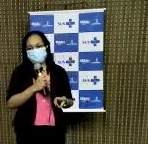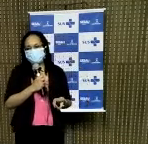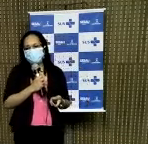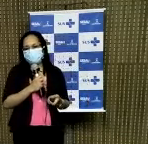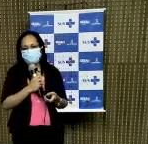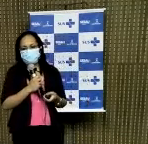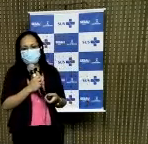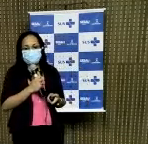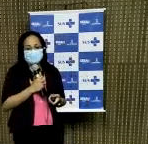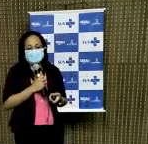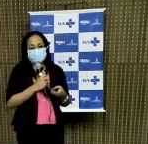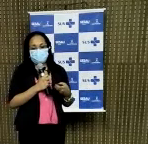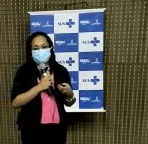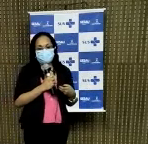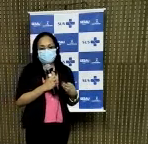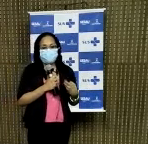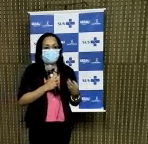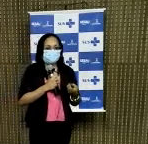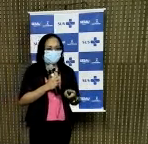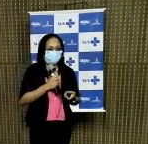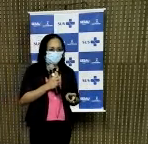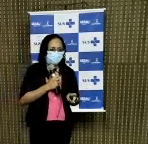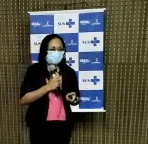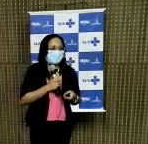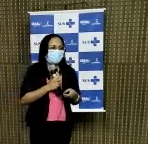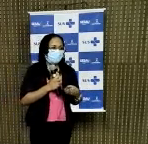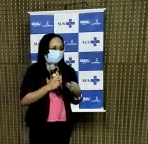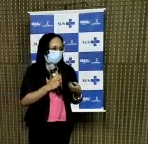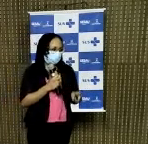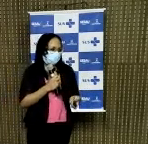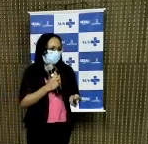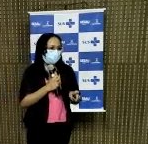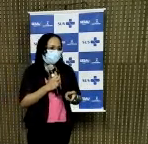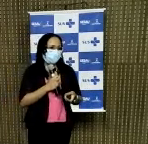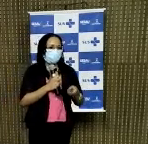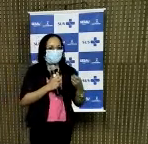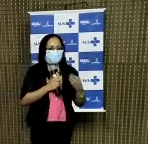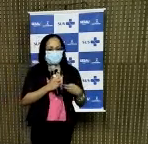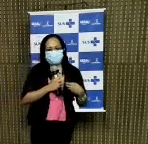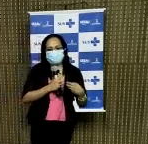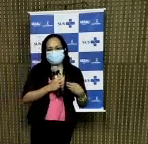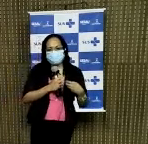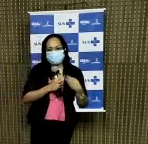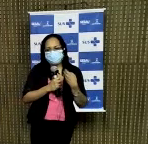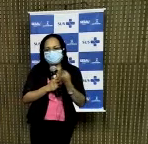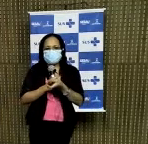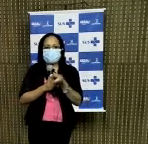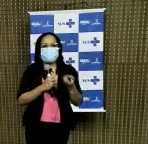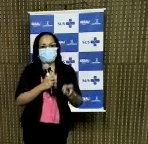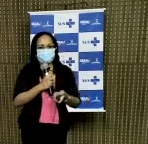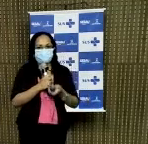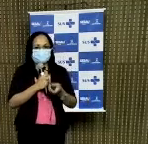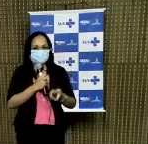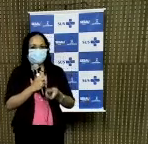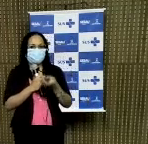gente espera, né? Mas tudo isso nós pretendemos elaborar ações para poder melhorar o número. Como eu disse, nada melhor do